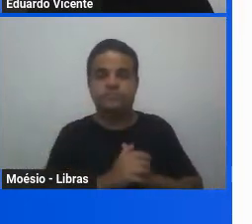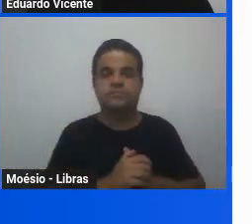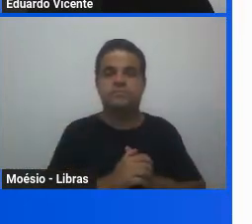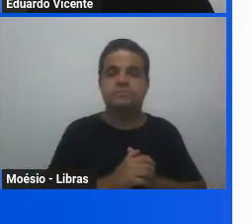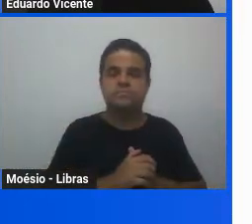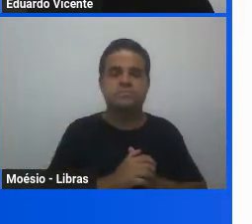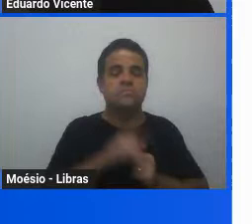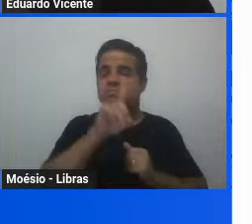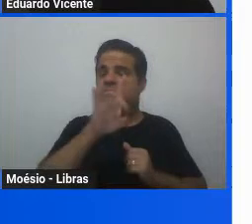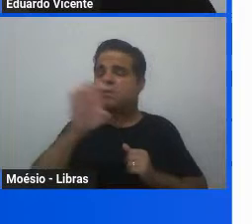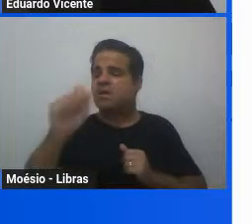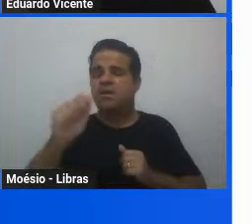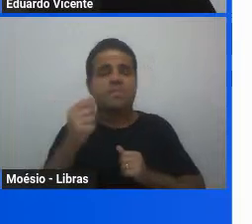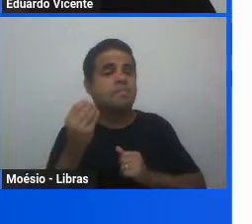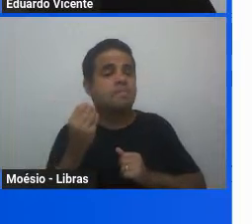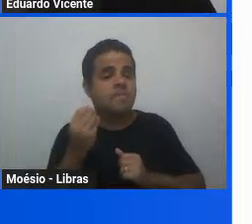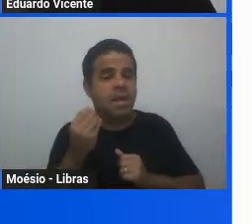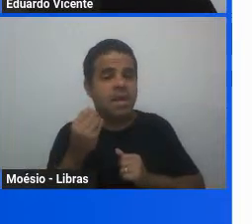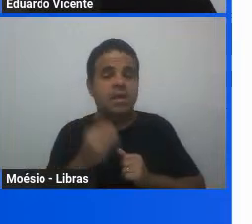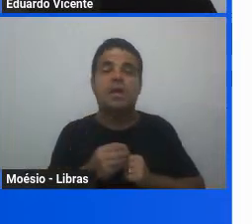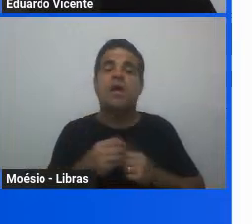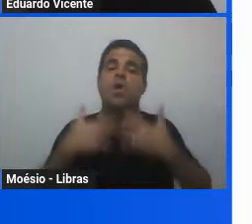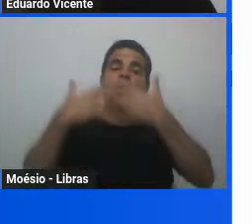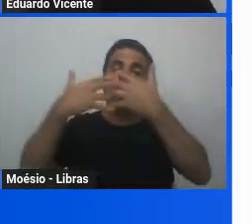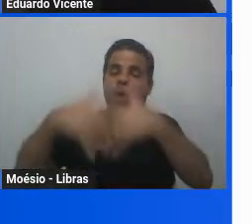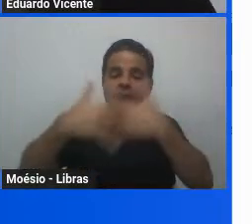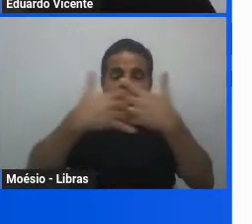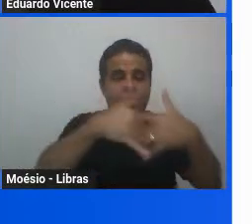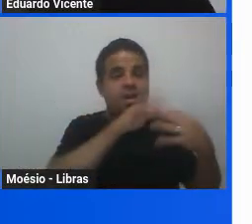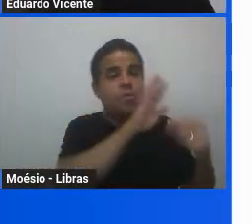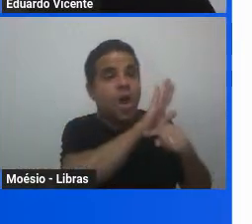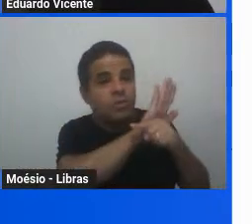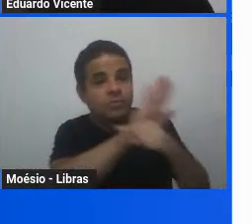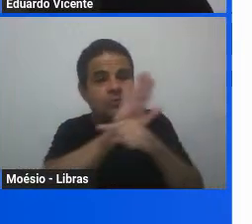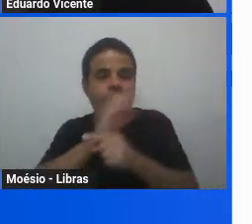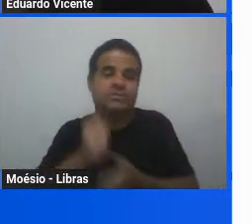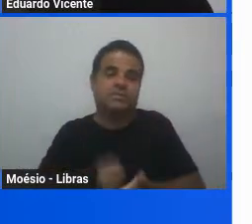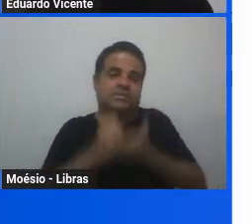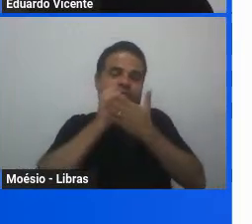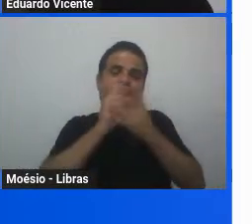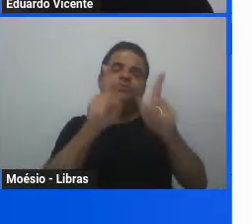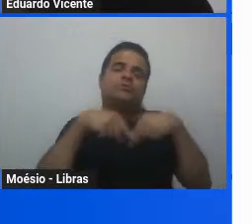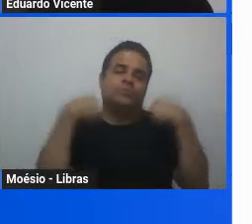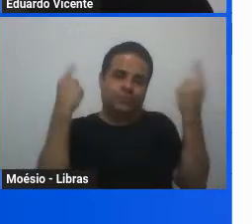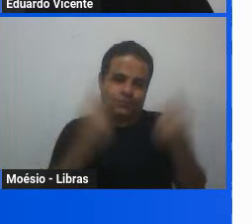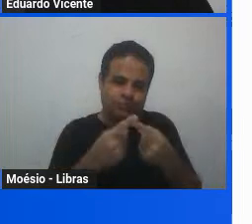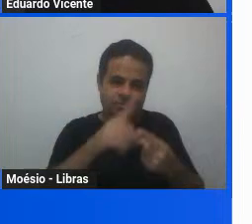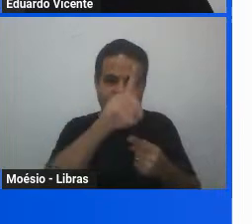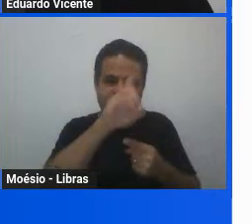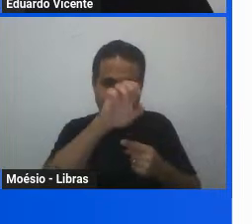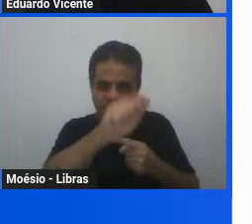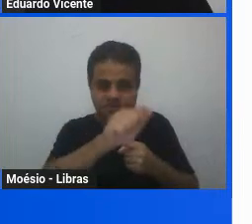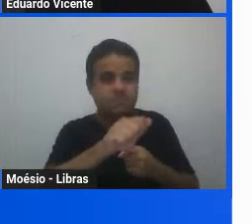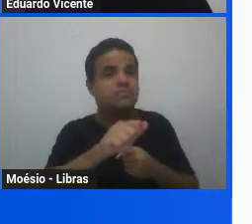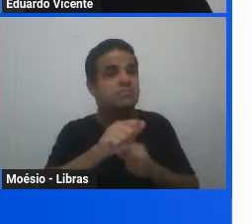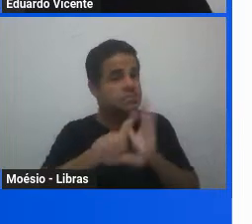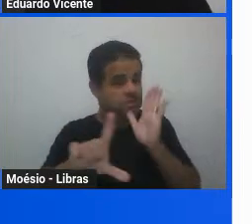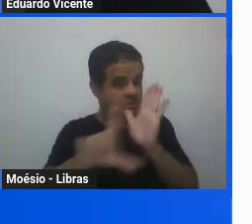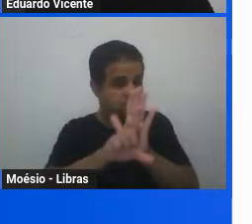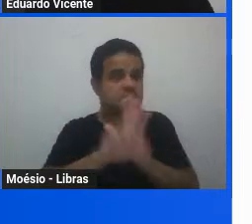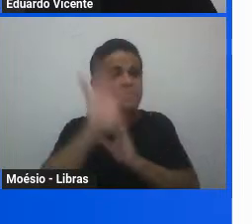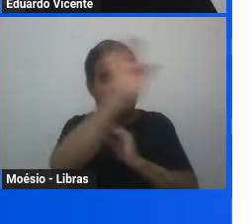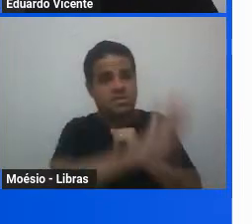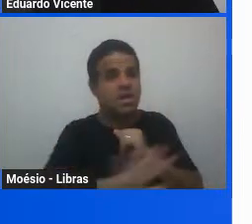DEA, ele é um aparelho que ajuda a salvar vítimas. O DEA, ele é lei federal e